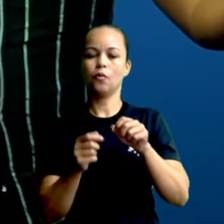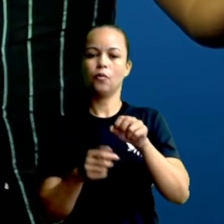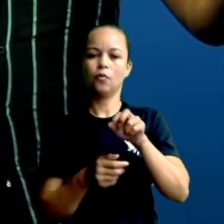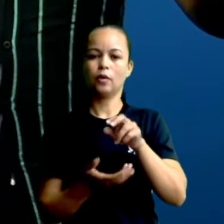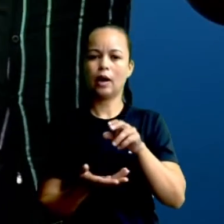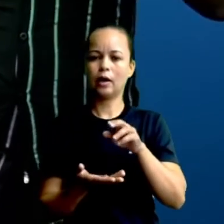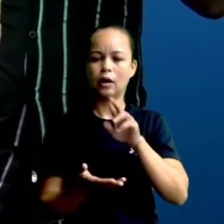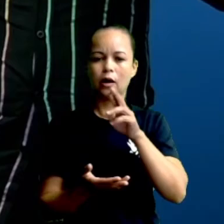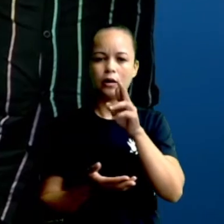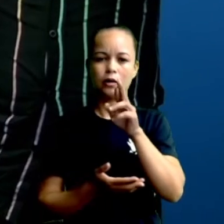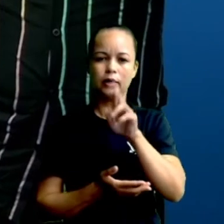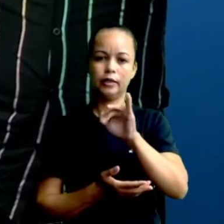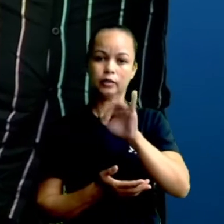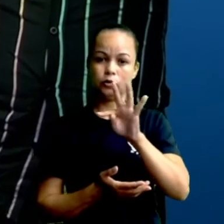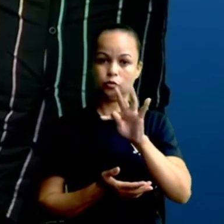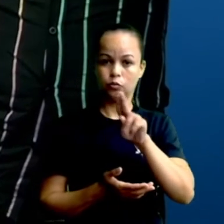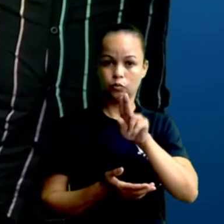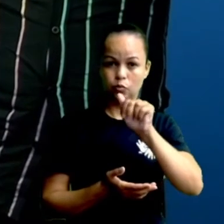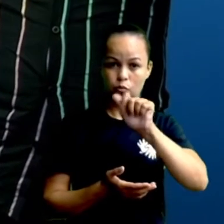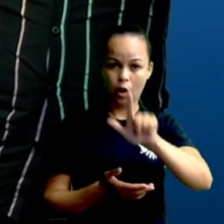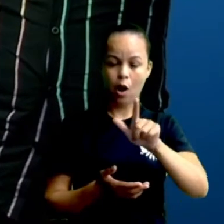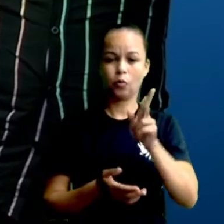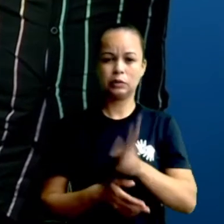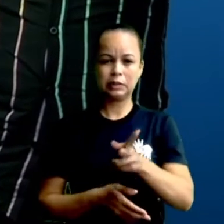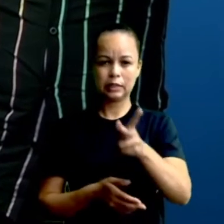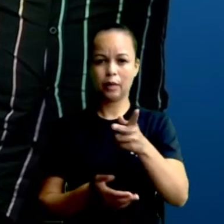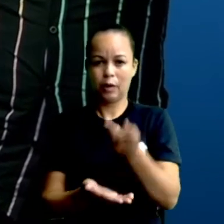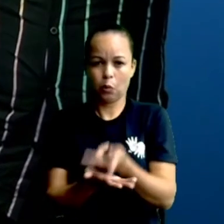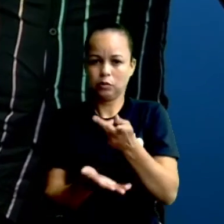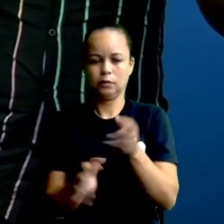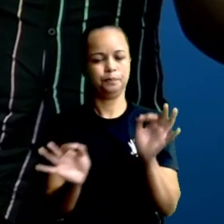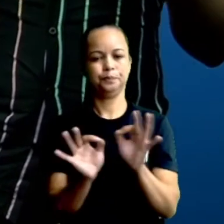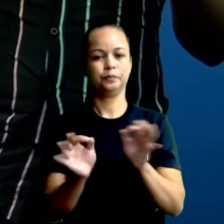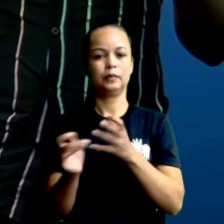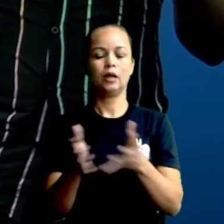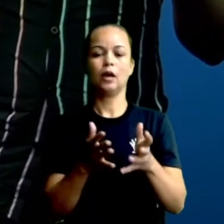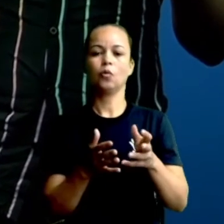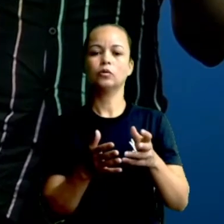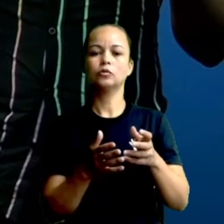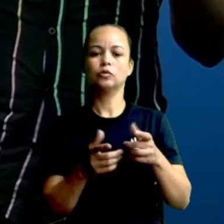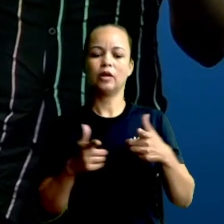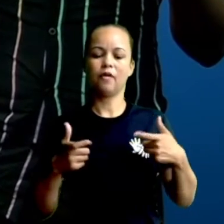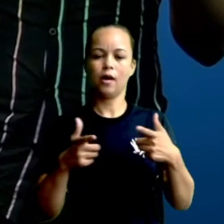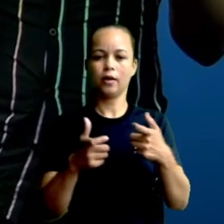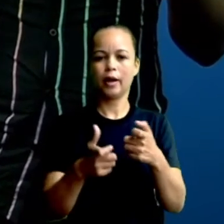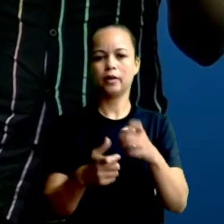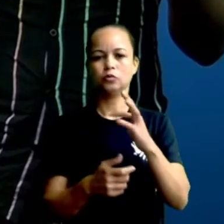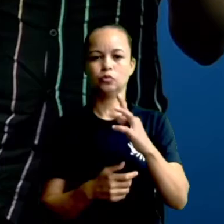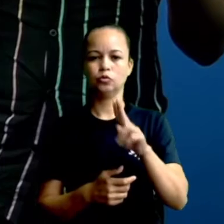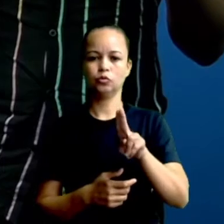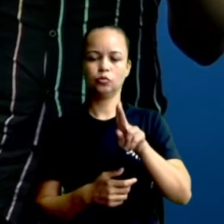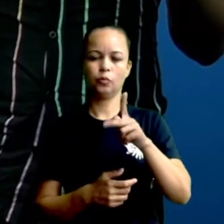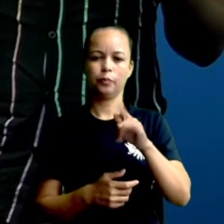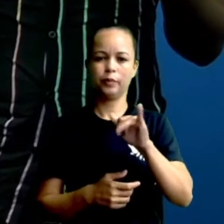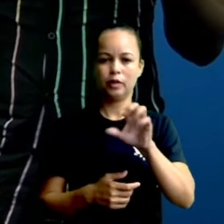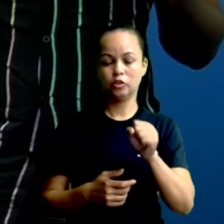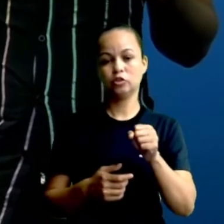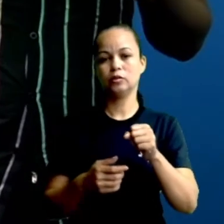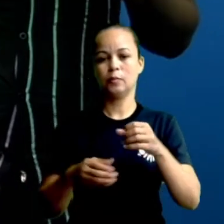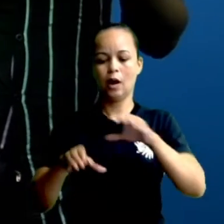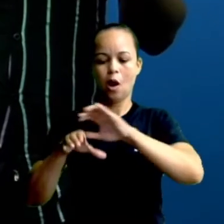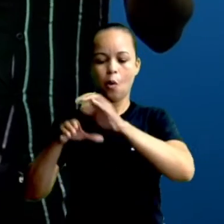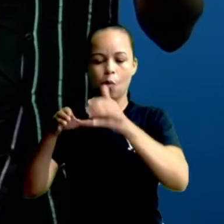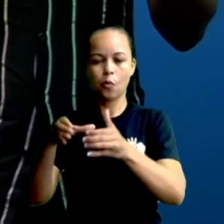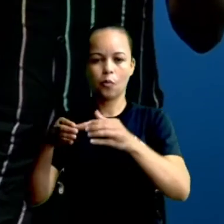todo tempo, não. Quando acontecia a guerra entre os aldeamentos tupis, né? Aquela guerra ela acontecia para poder um